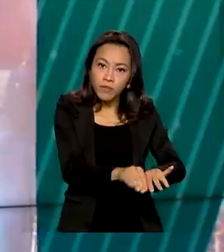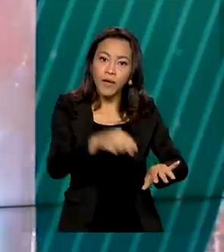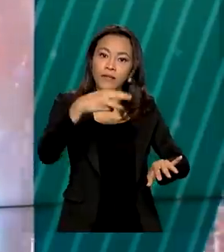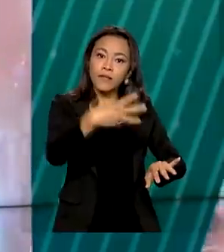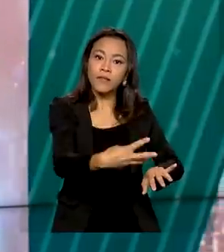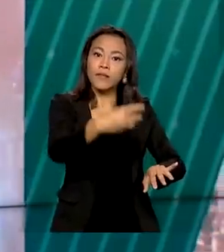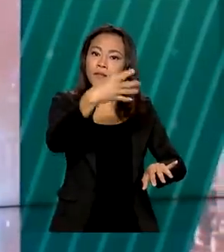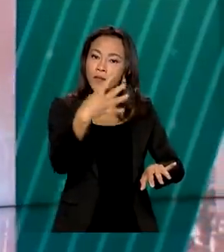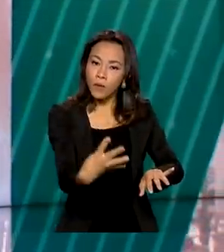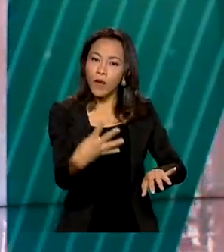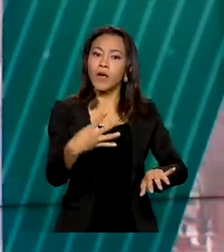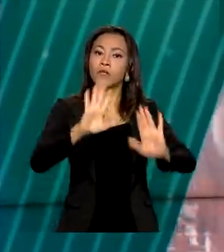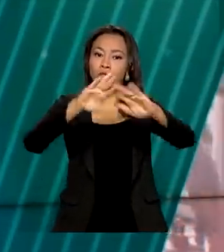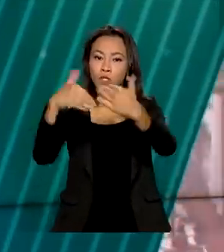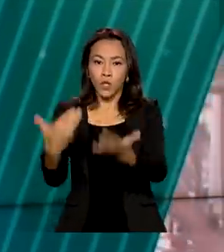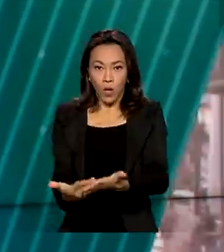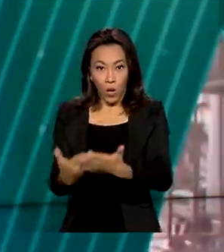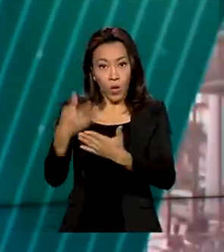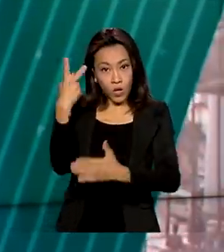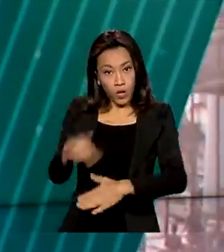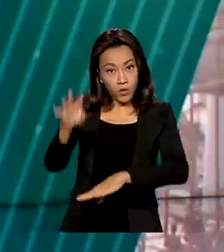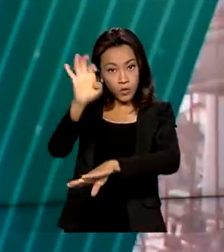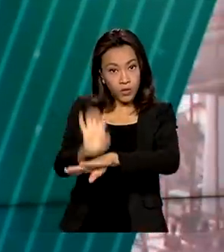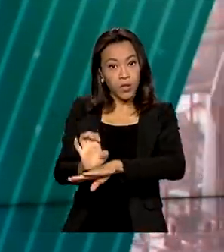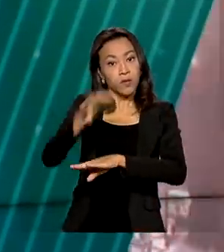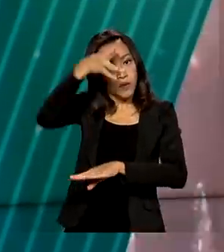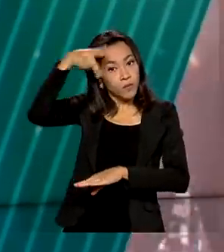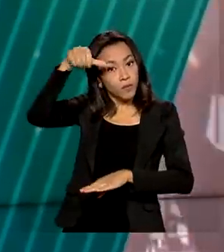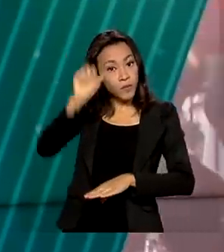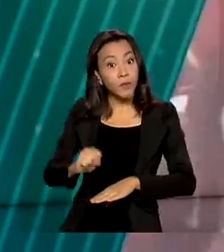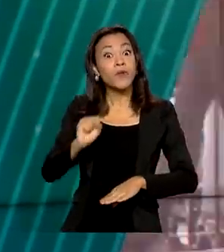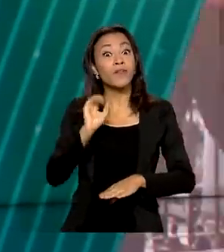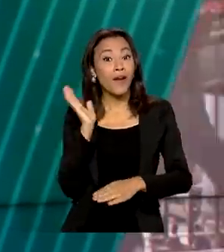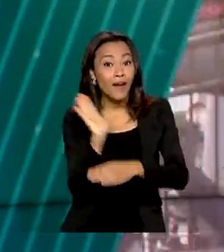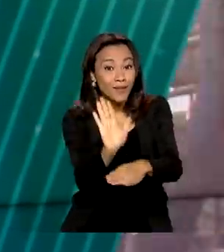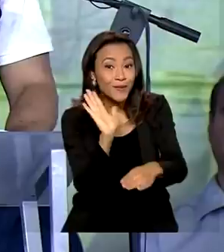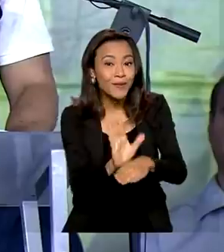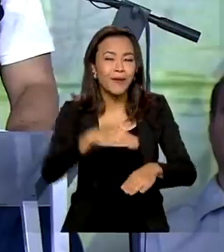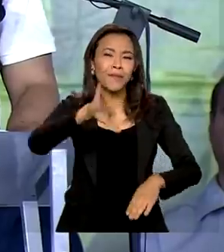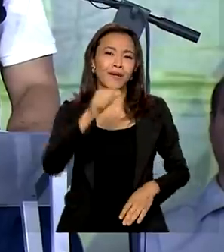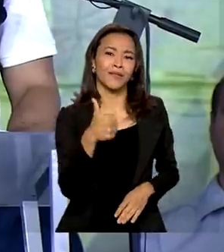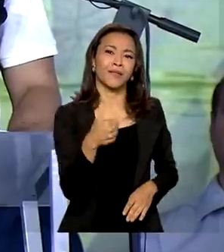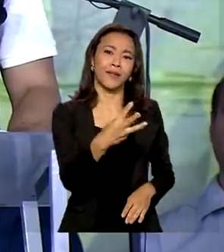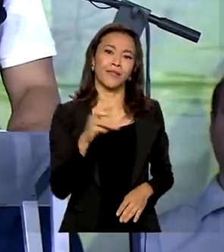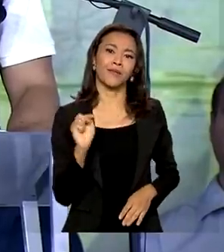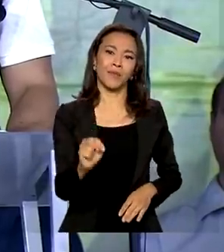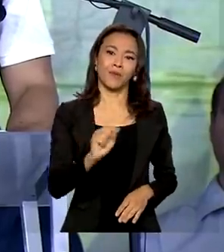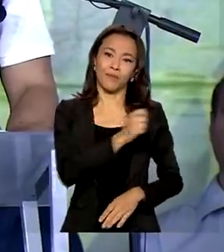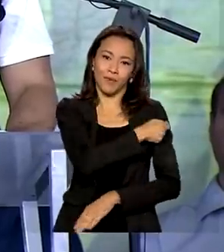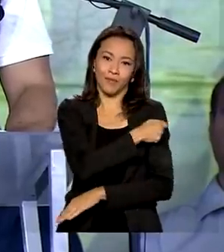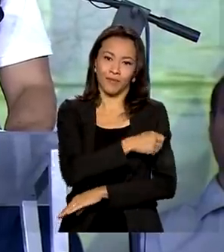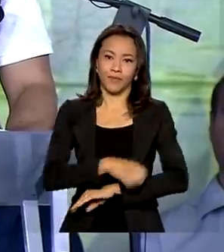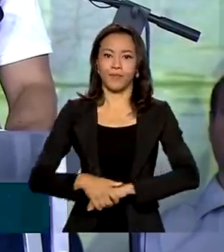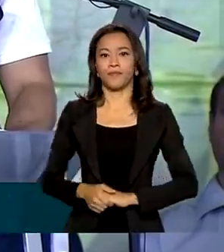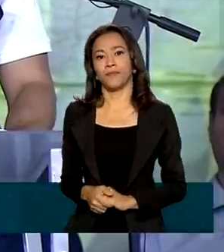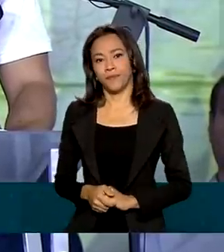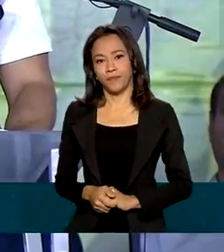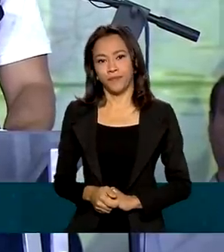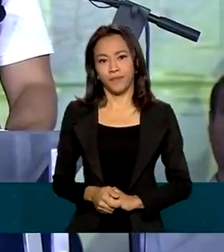escolas sul-mato-grossenses, que vão beneficiar mais de 13 mil alunos. Mato Grosso do Sul